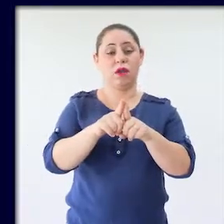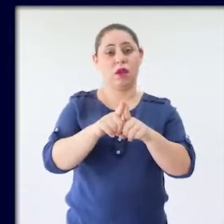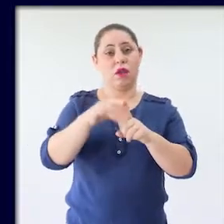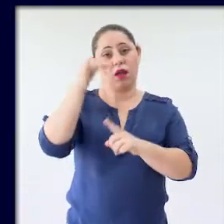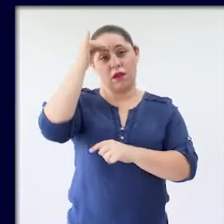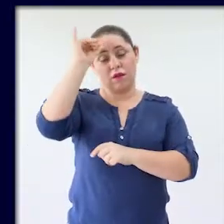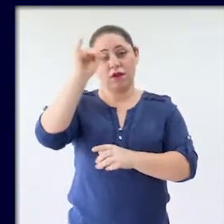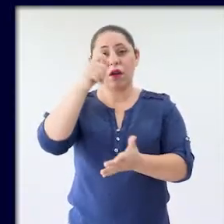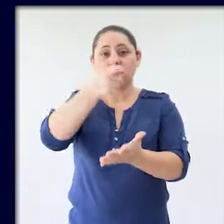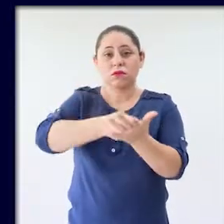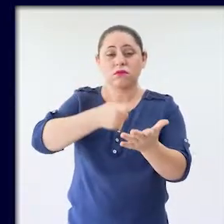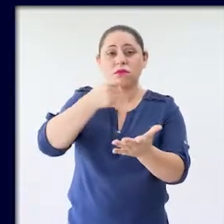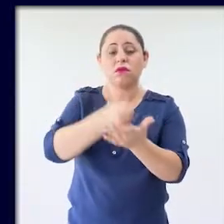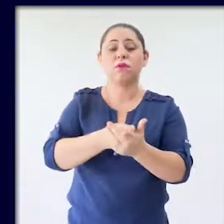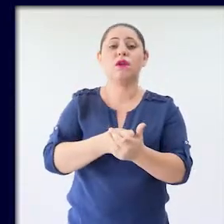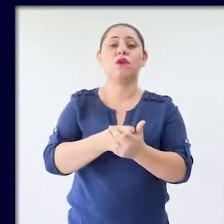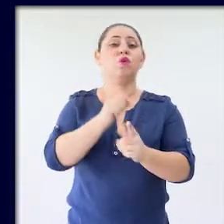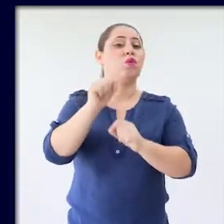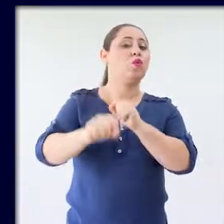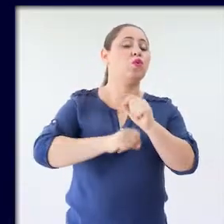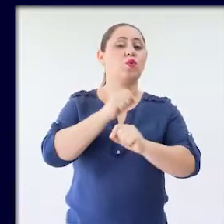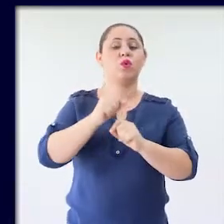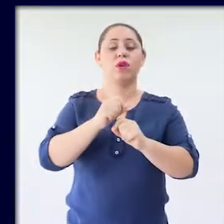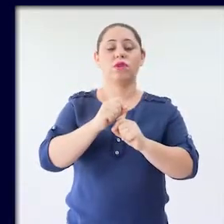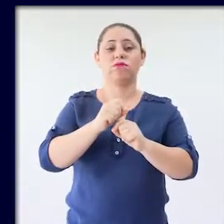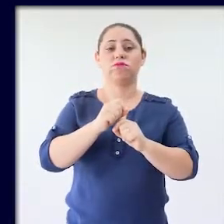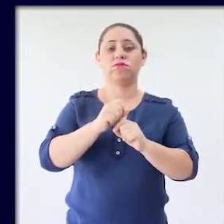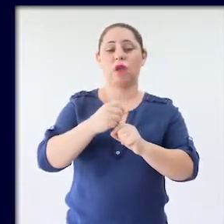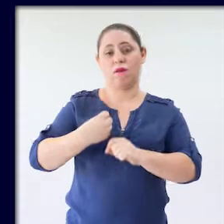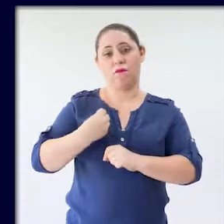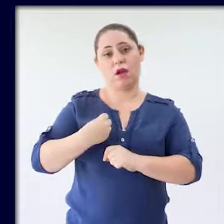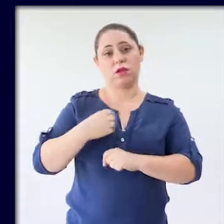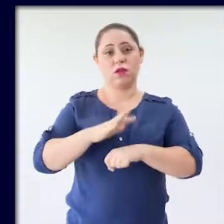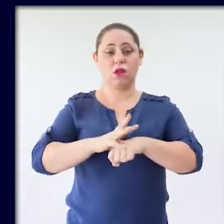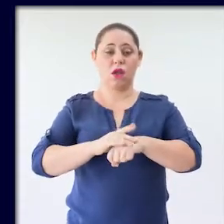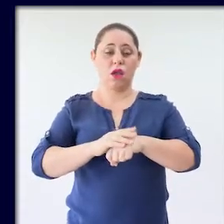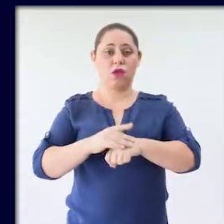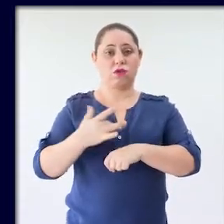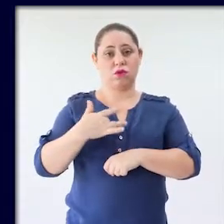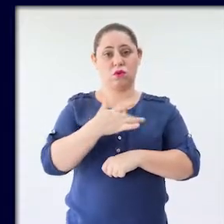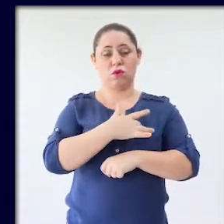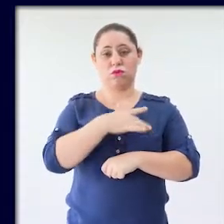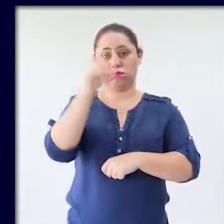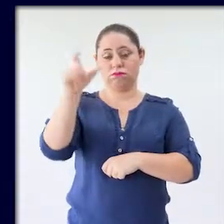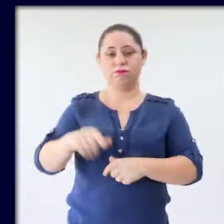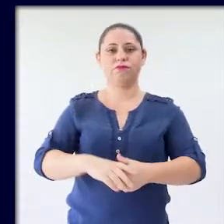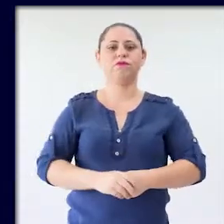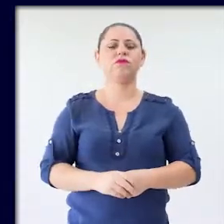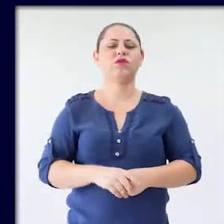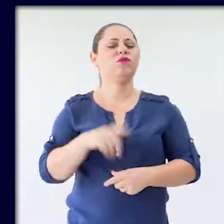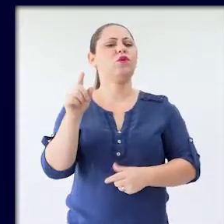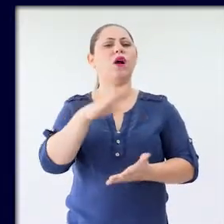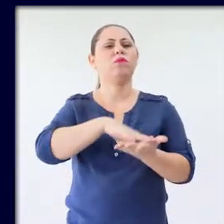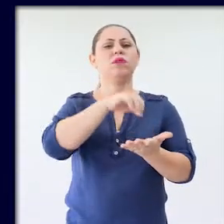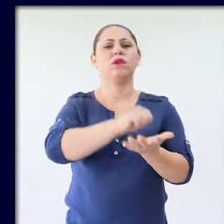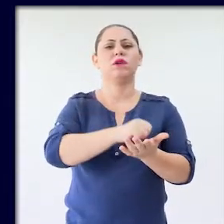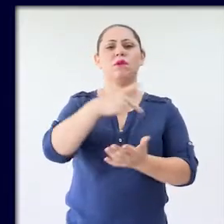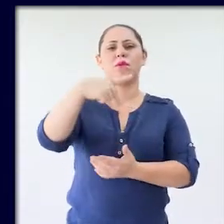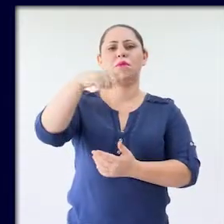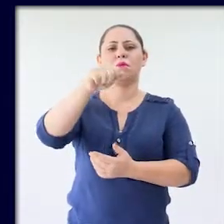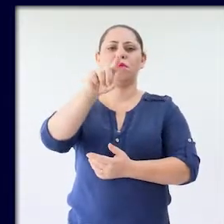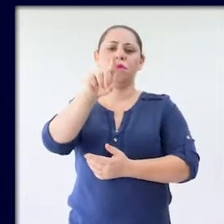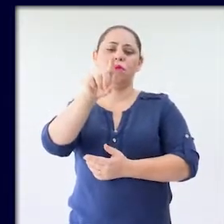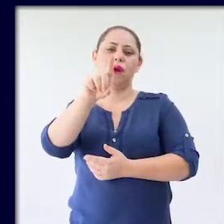restringir e garantir a integridade do eleitor. Doutor, em relação ao aplicativo Pardal, de que